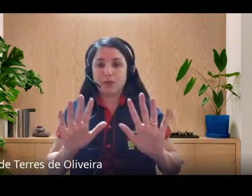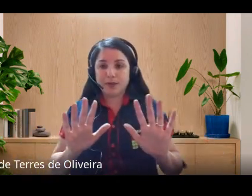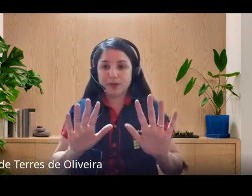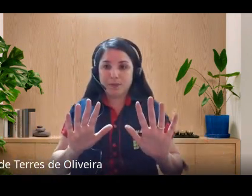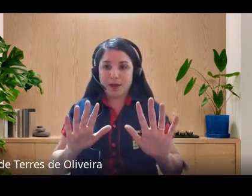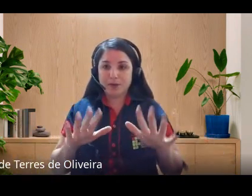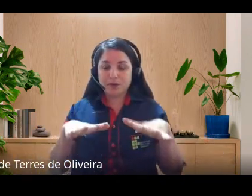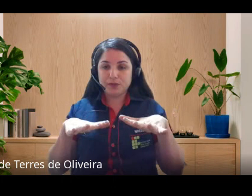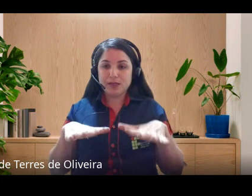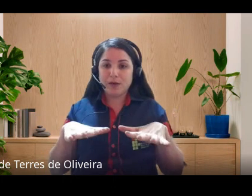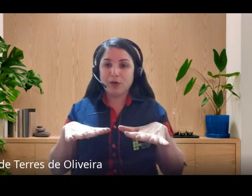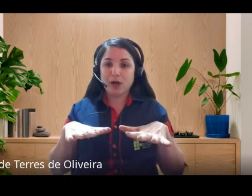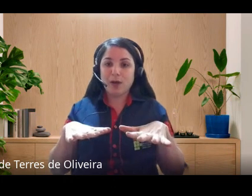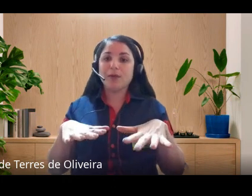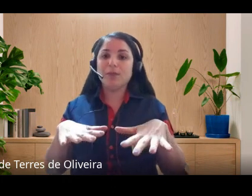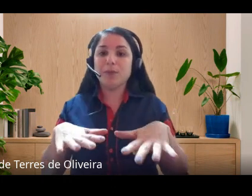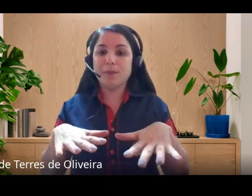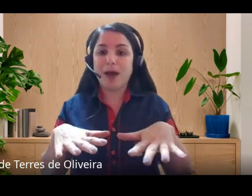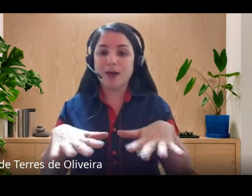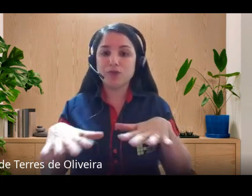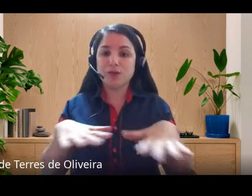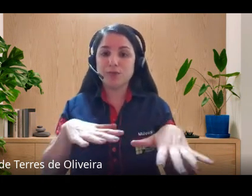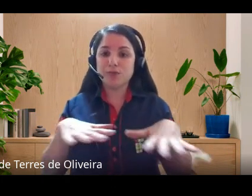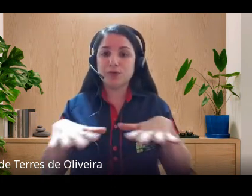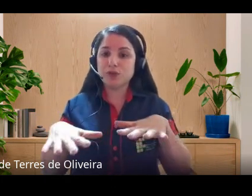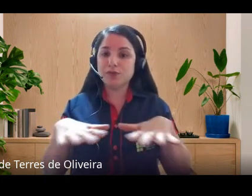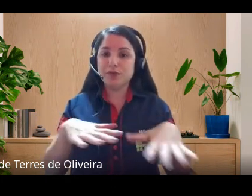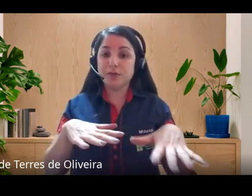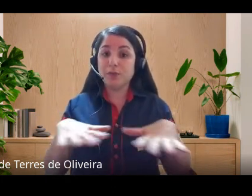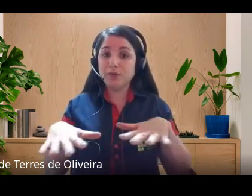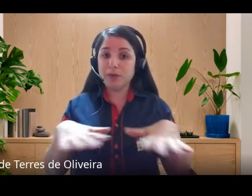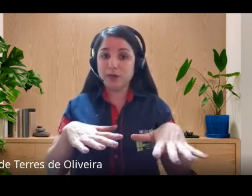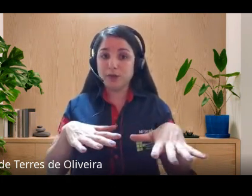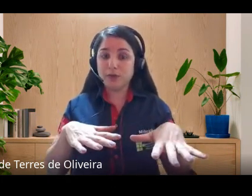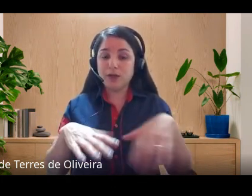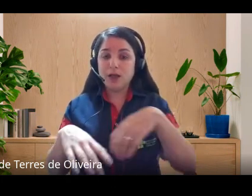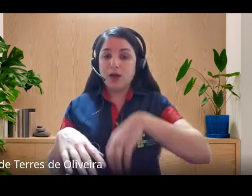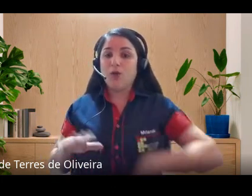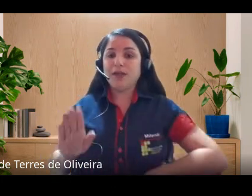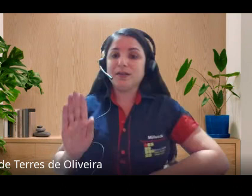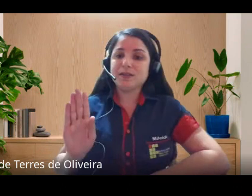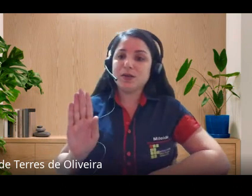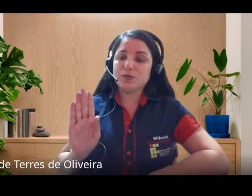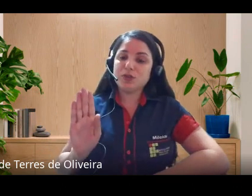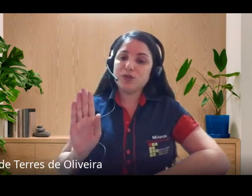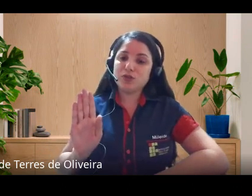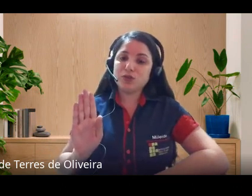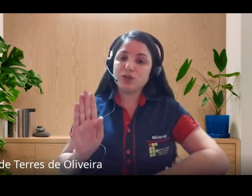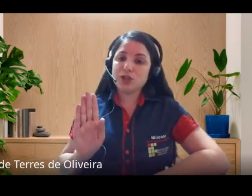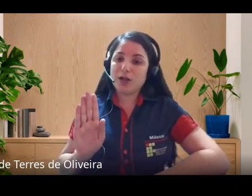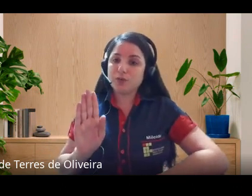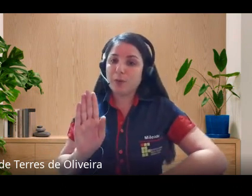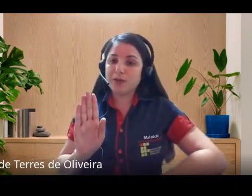dedos ficam entreabertos. Você coloca a palma da mão para baixo e faz um movimento de ir e vir. Movimento. Orientação, os dedos